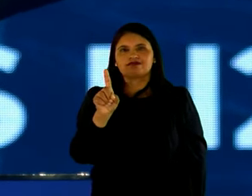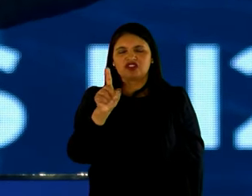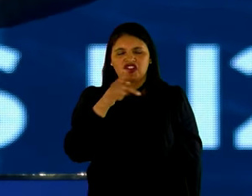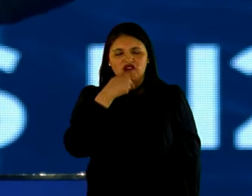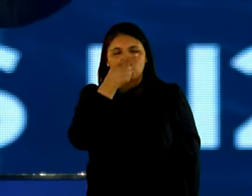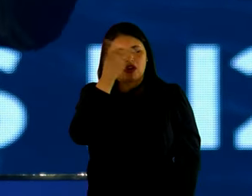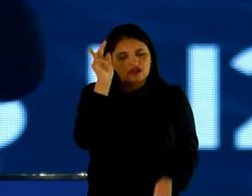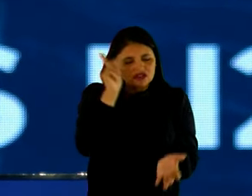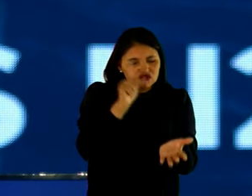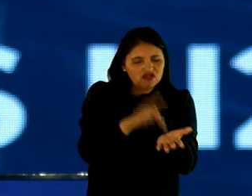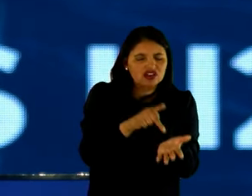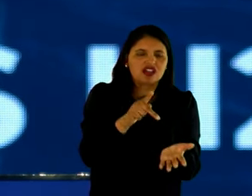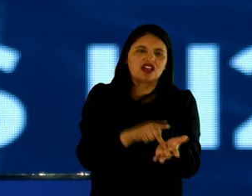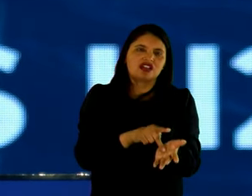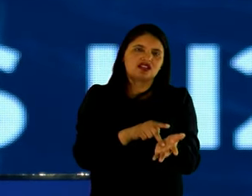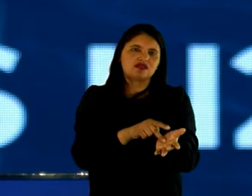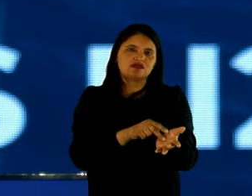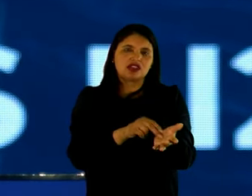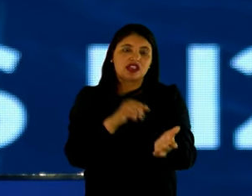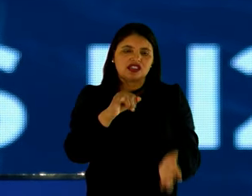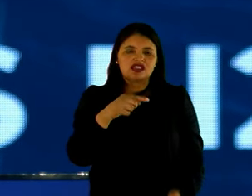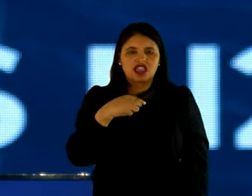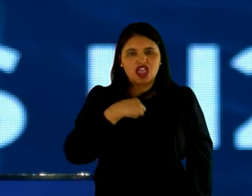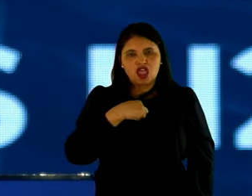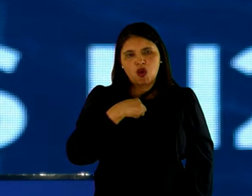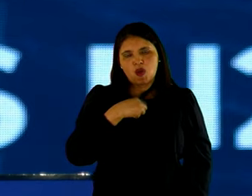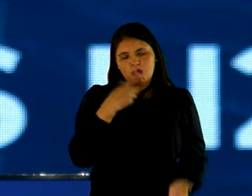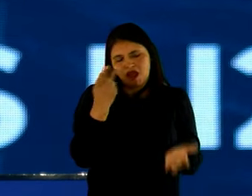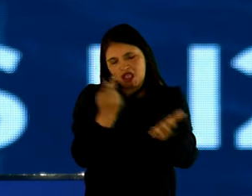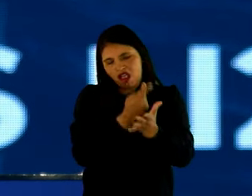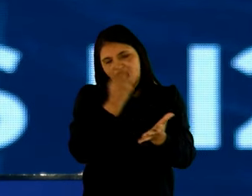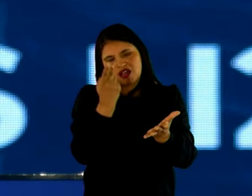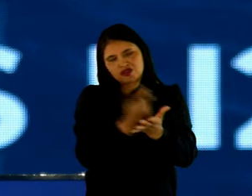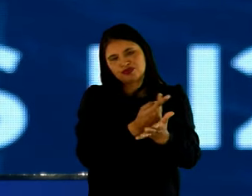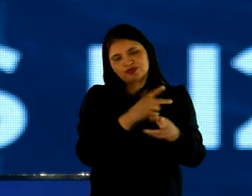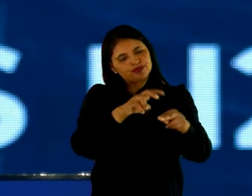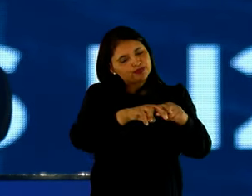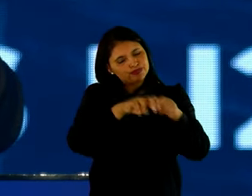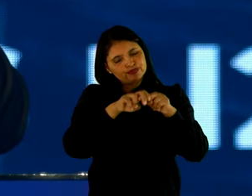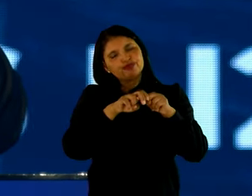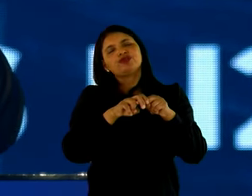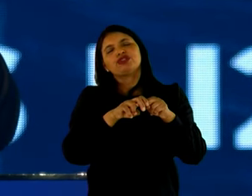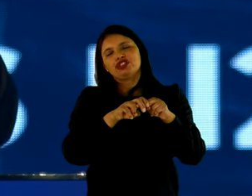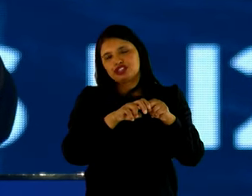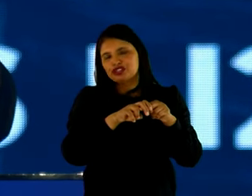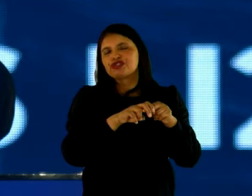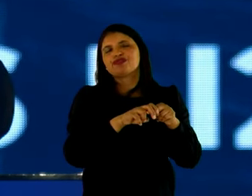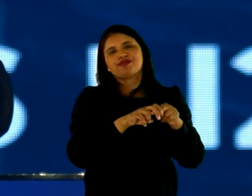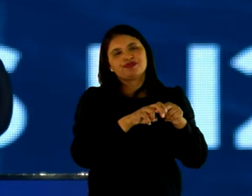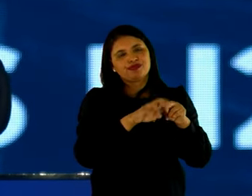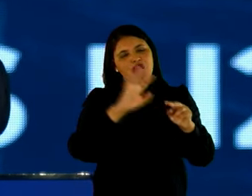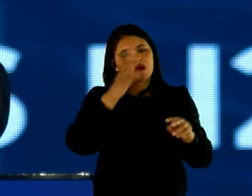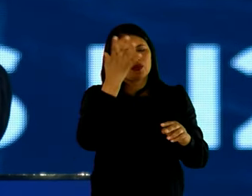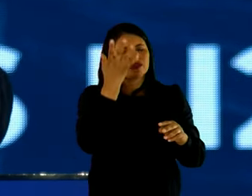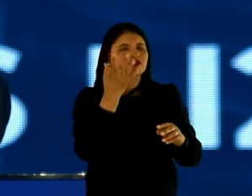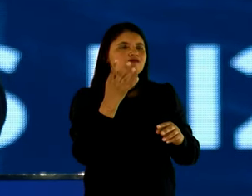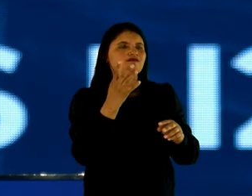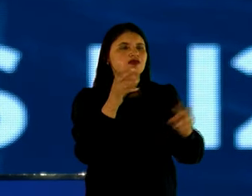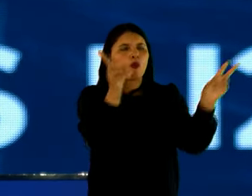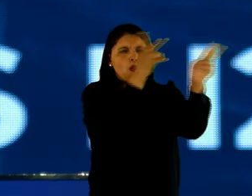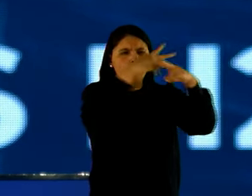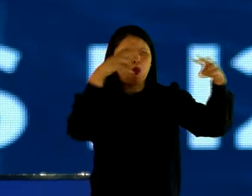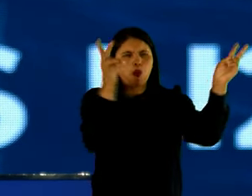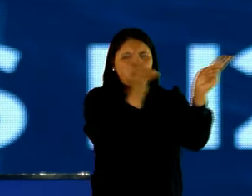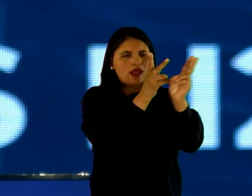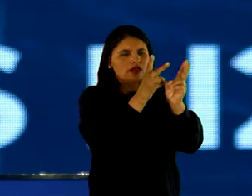por nenhuma dessa tribulação dentro desse navio se eu tivesse obedecido a Deus.